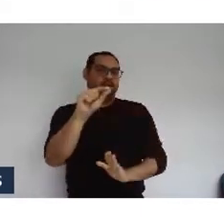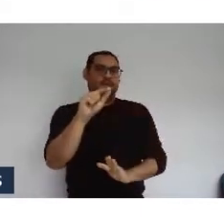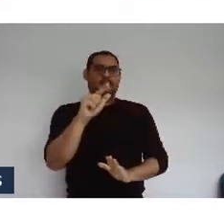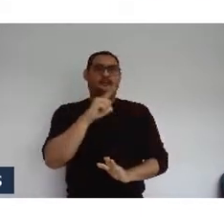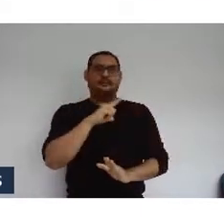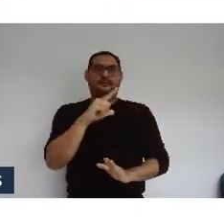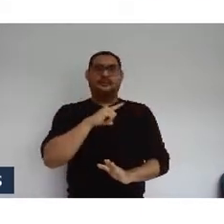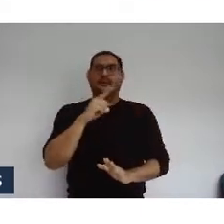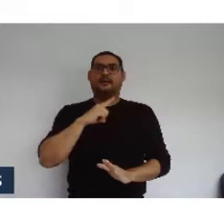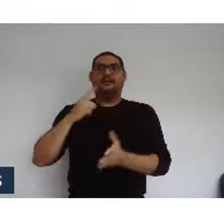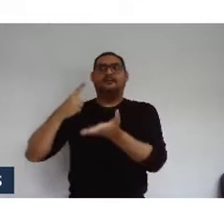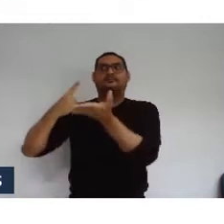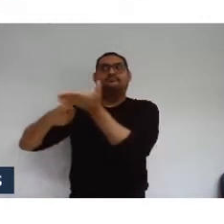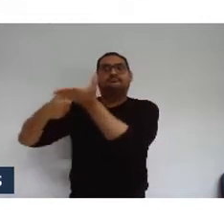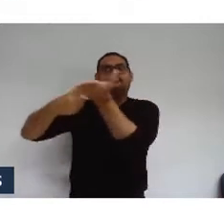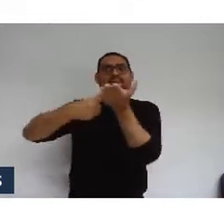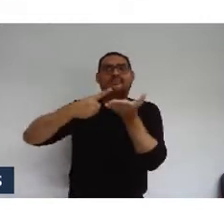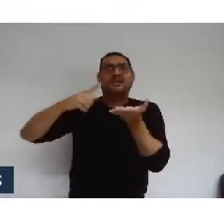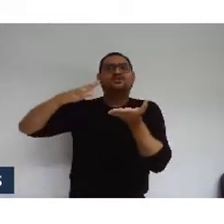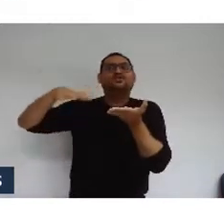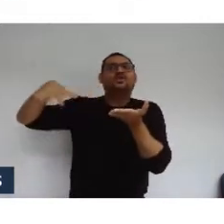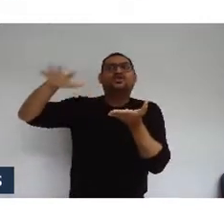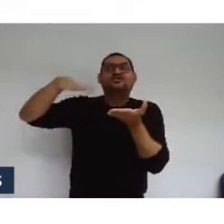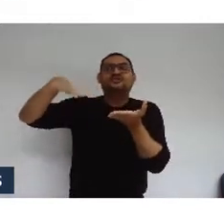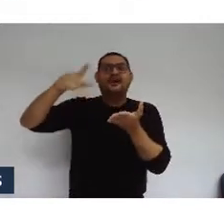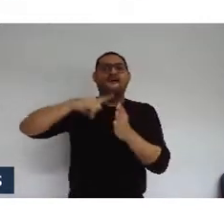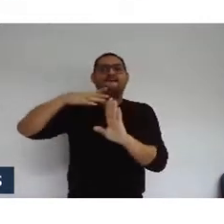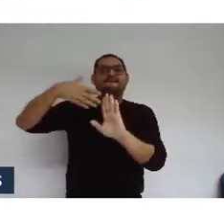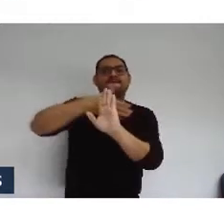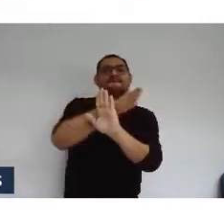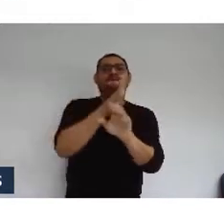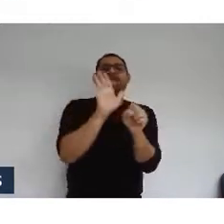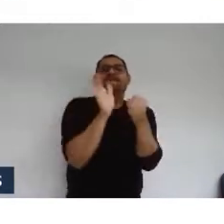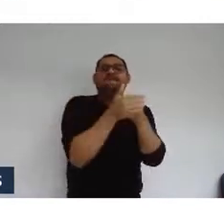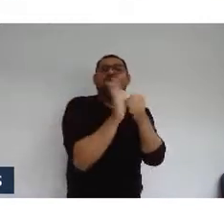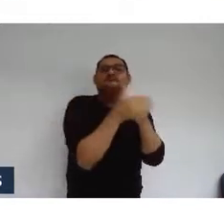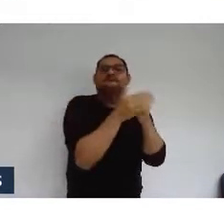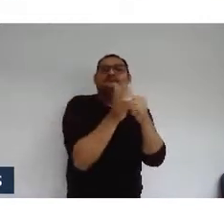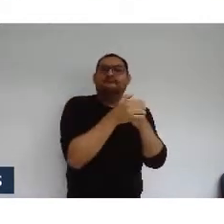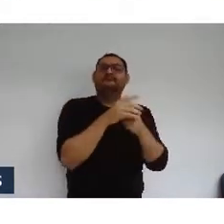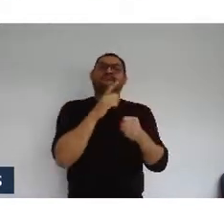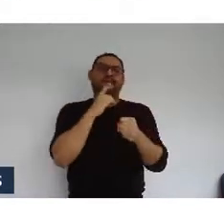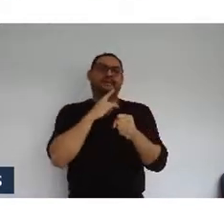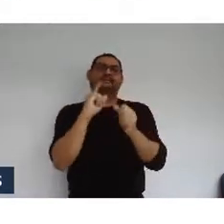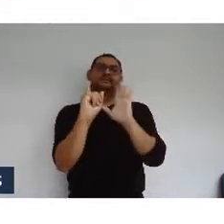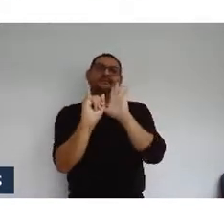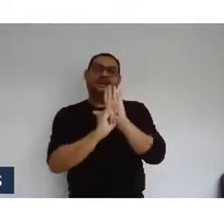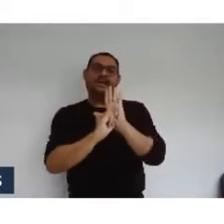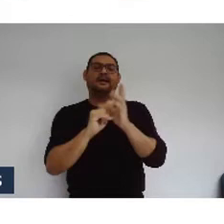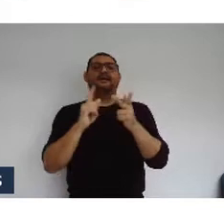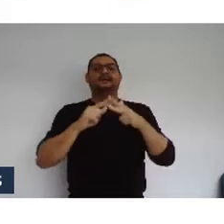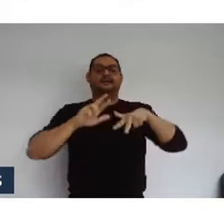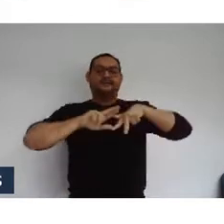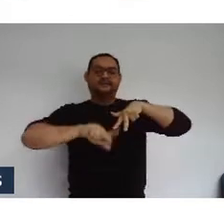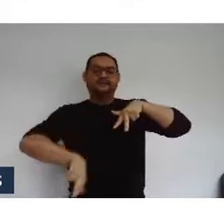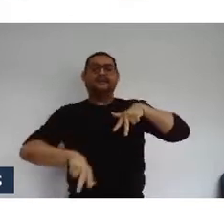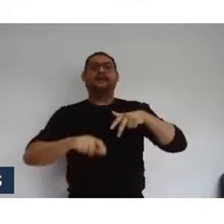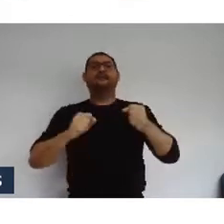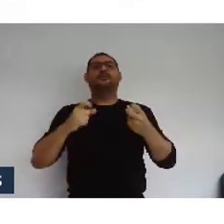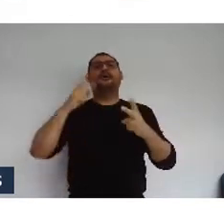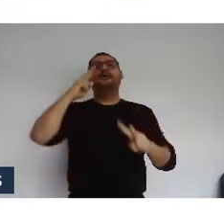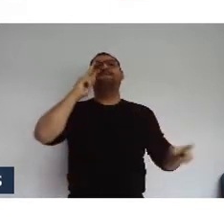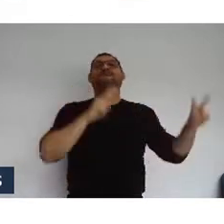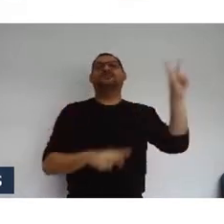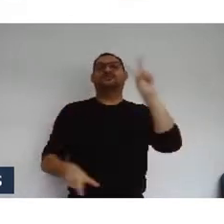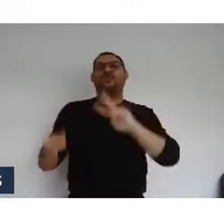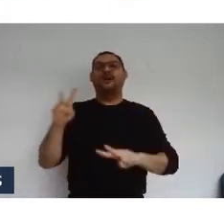de certas vidas sociais e identitárias para os participantes sob outros regimes visuais